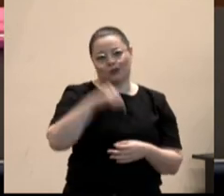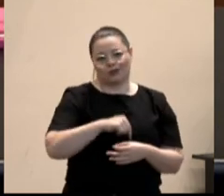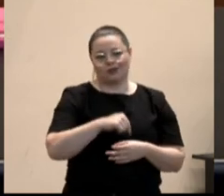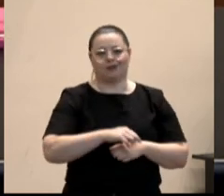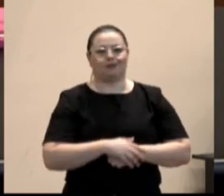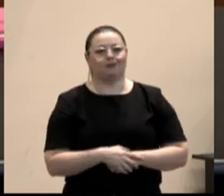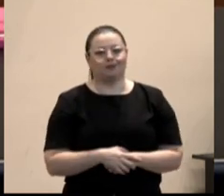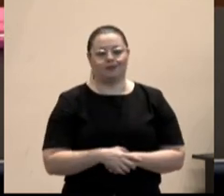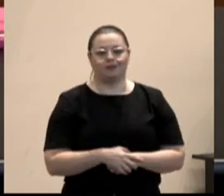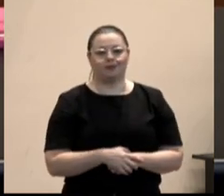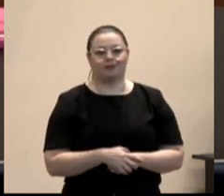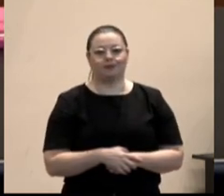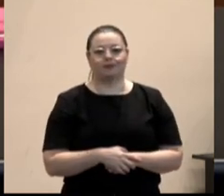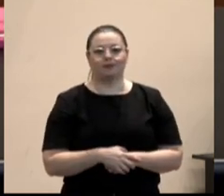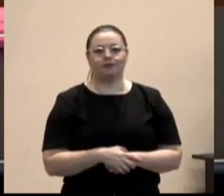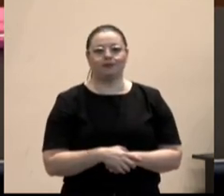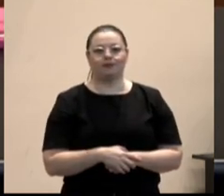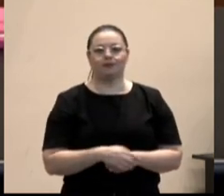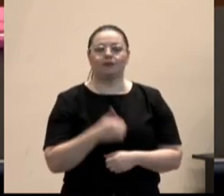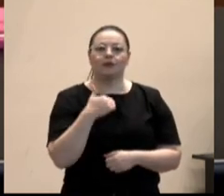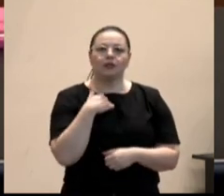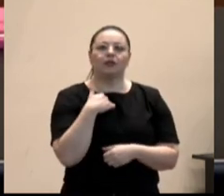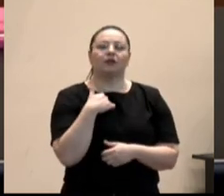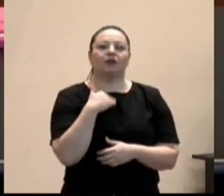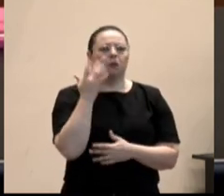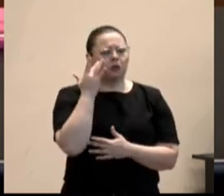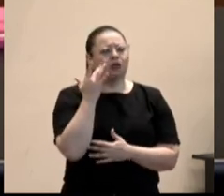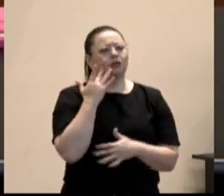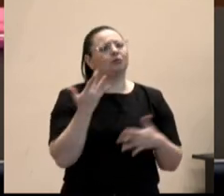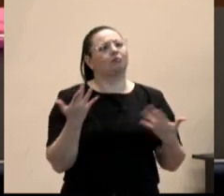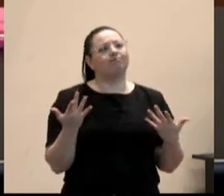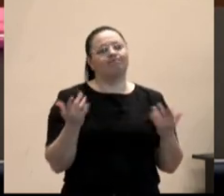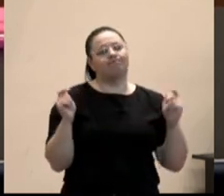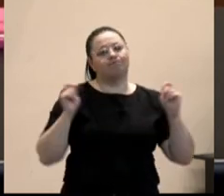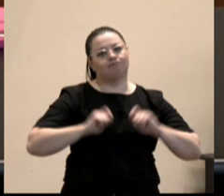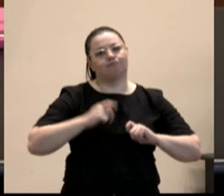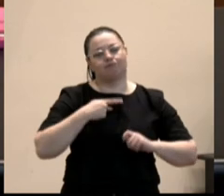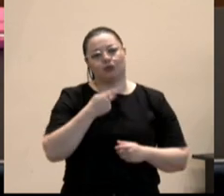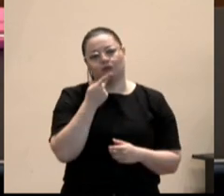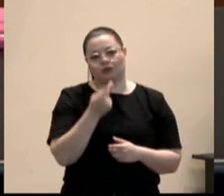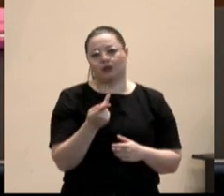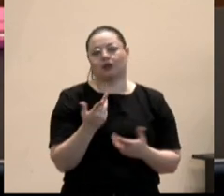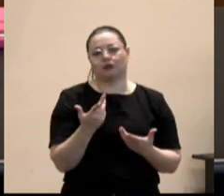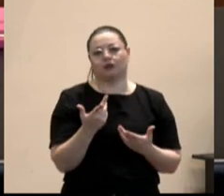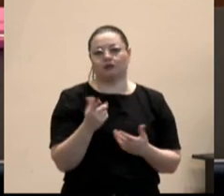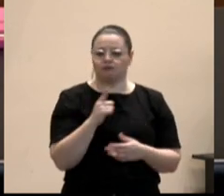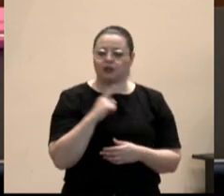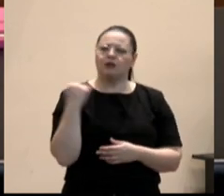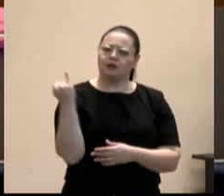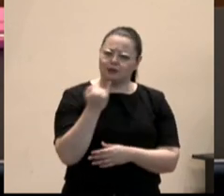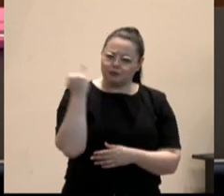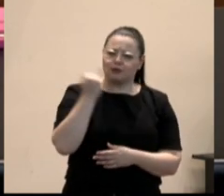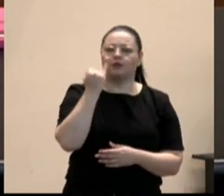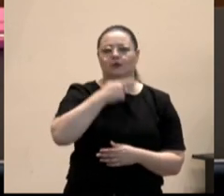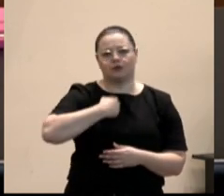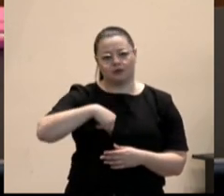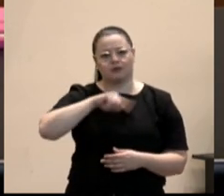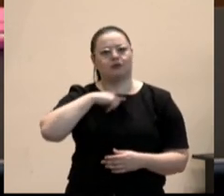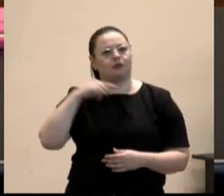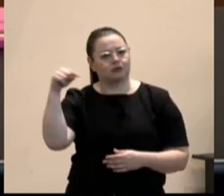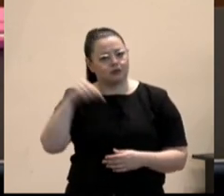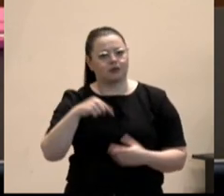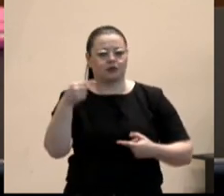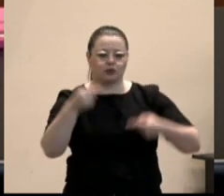estadia. Eu acho que eu posso dizer que, além da importância de estarmos aqui falando sobre o